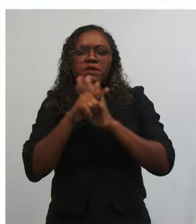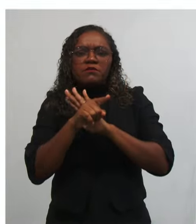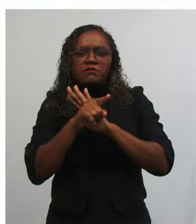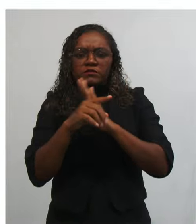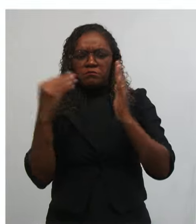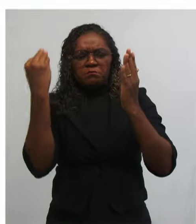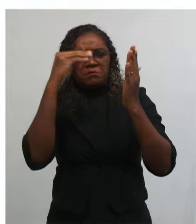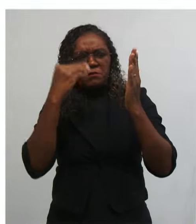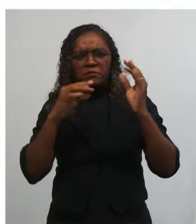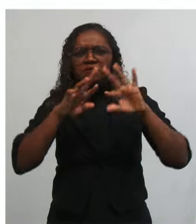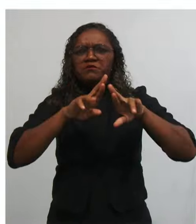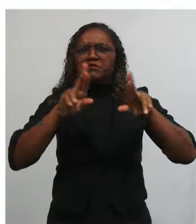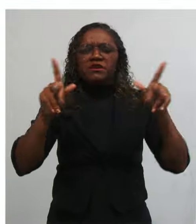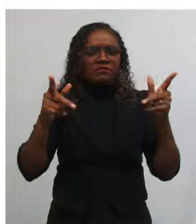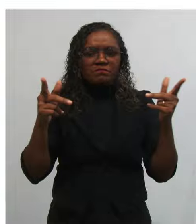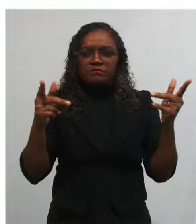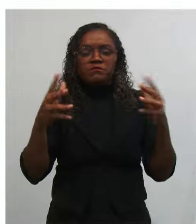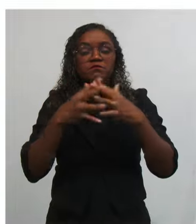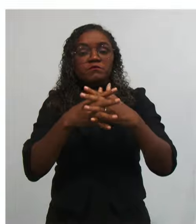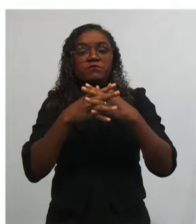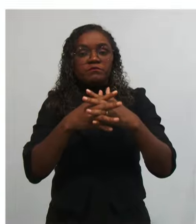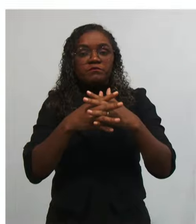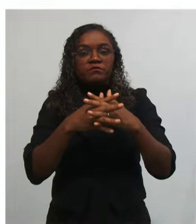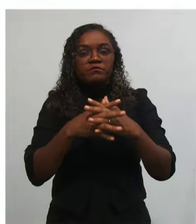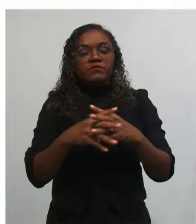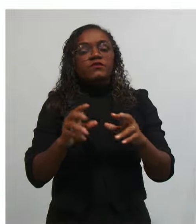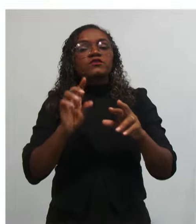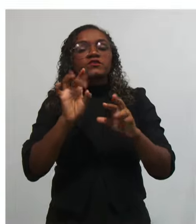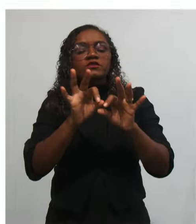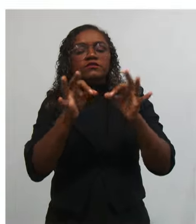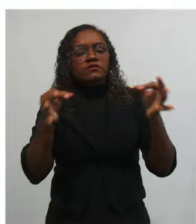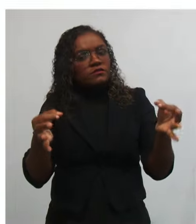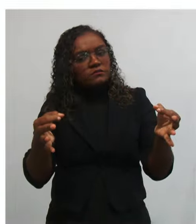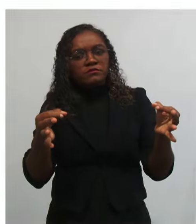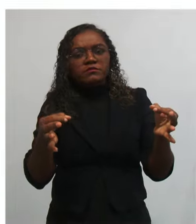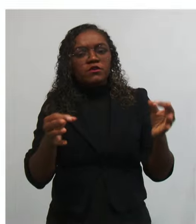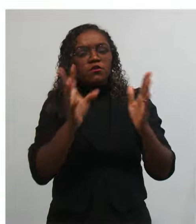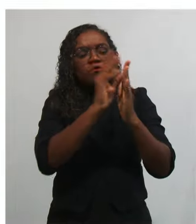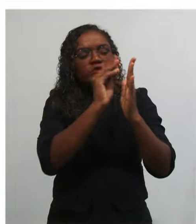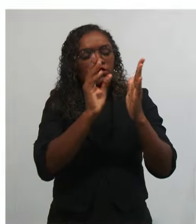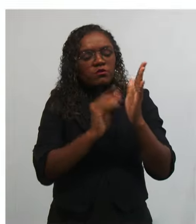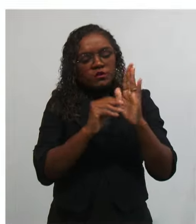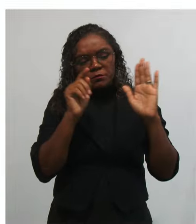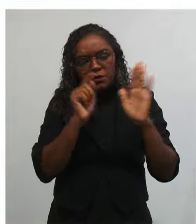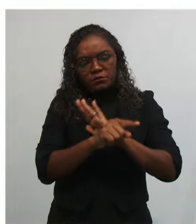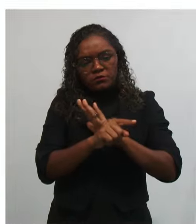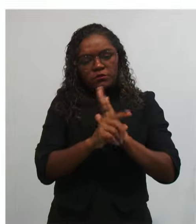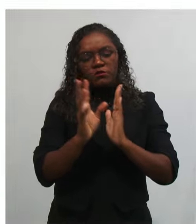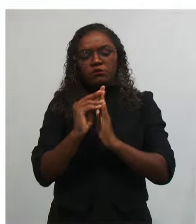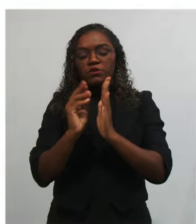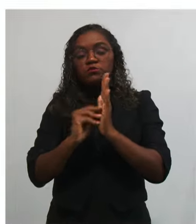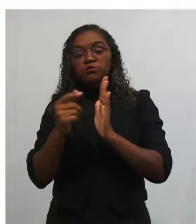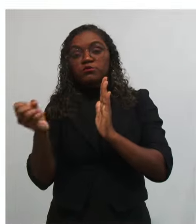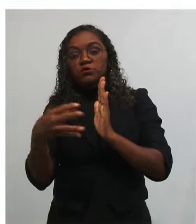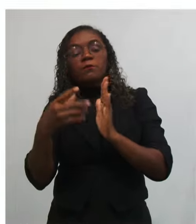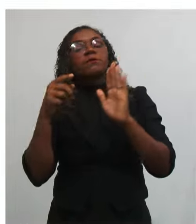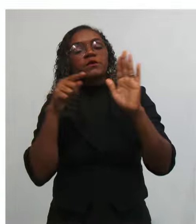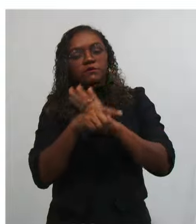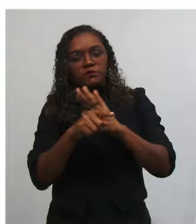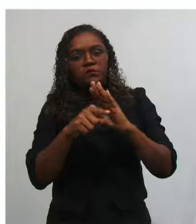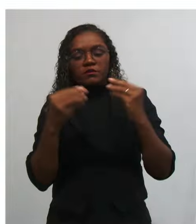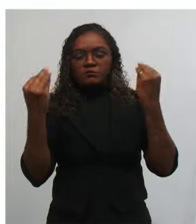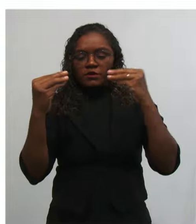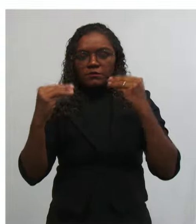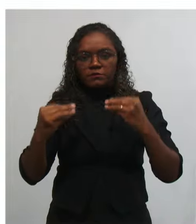ideia é que você selecione a Os questionamentos por conteúdo as questões deverão ser apresentadas em